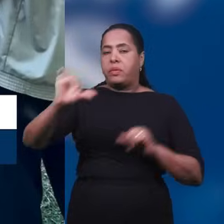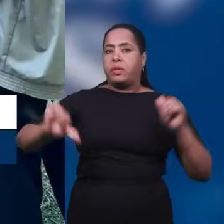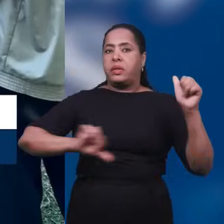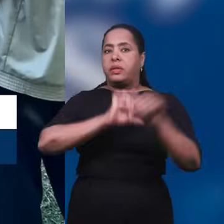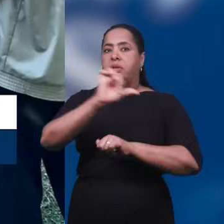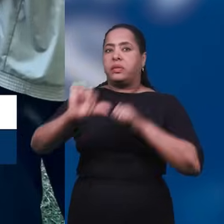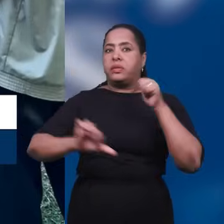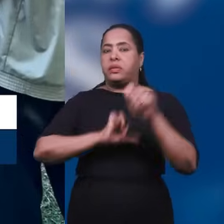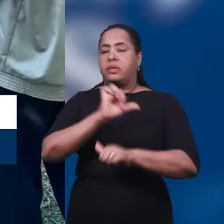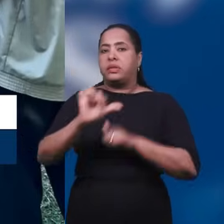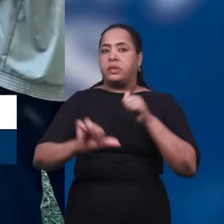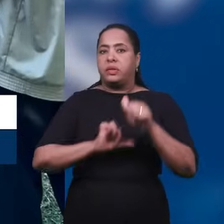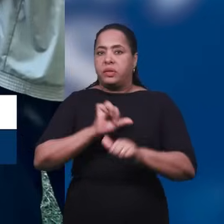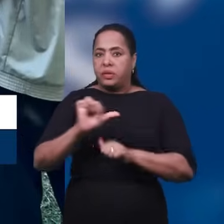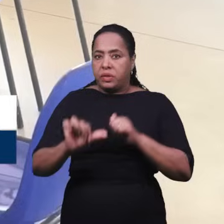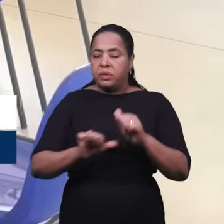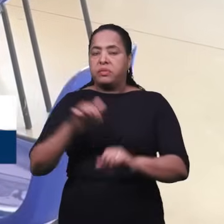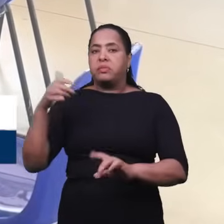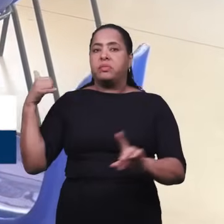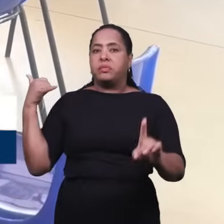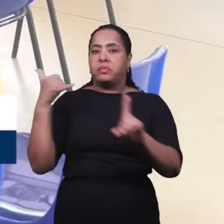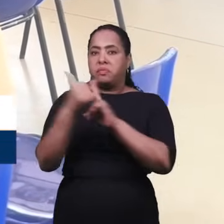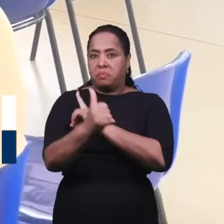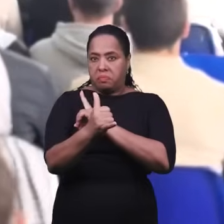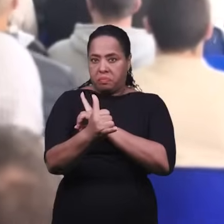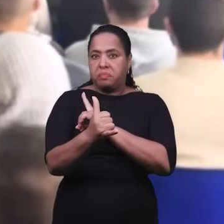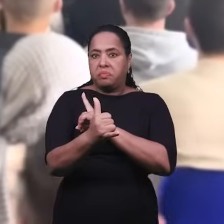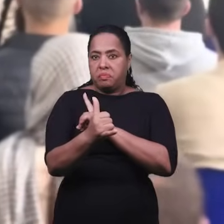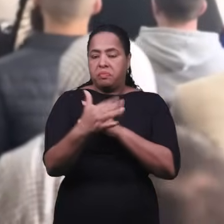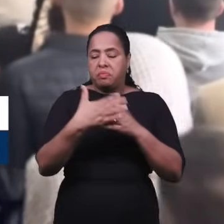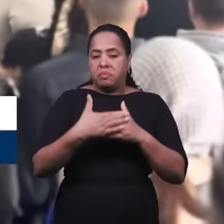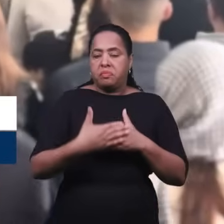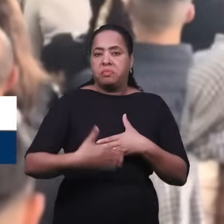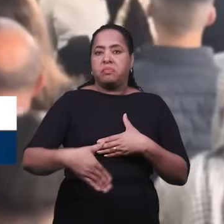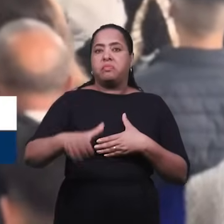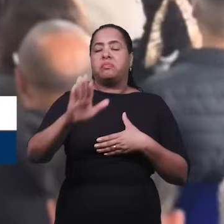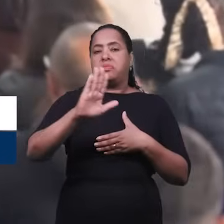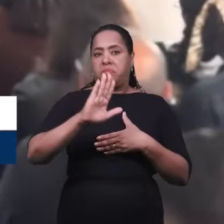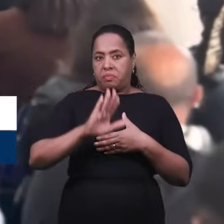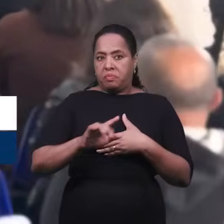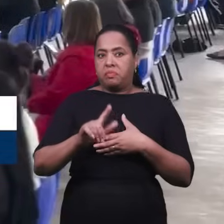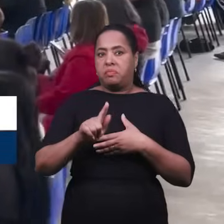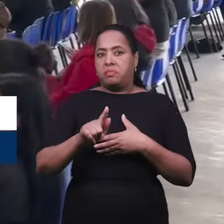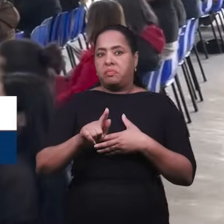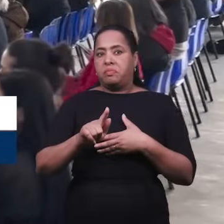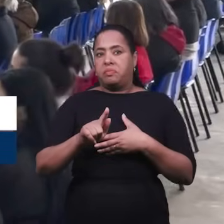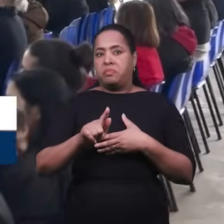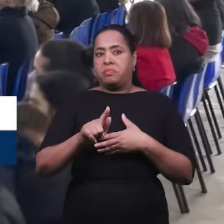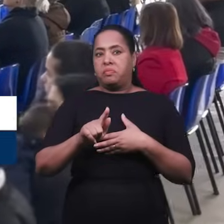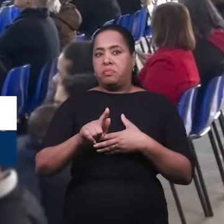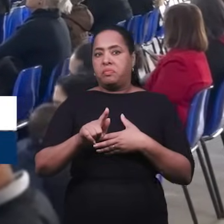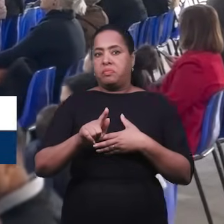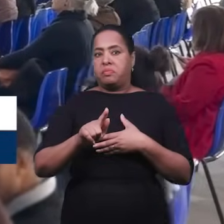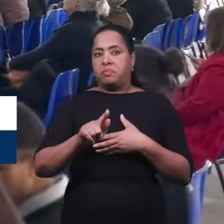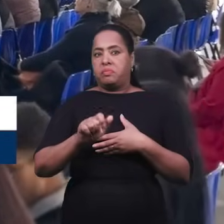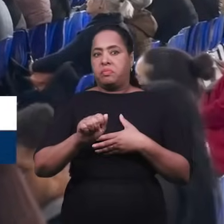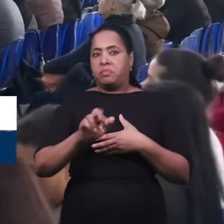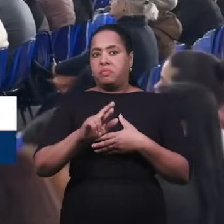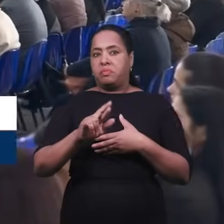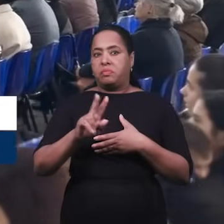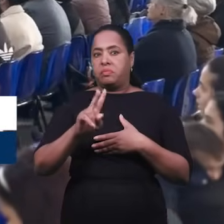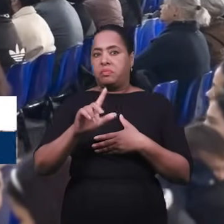e transformado com instrumentos de profecias. Partindo agora para a região de Guarulhos, os irmãos da